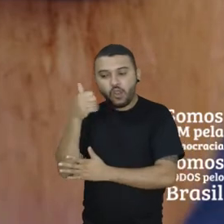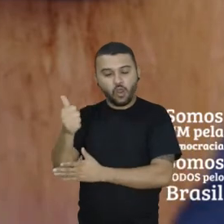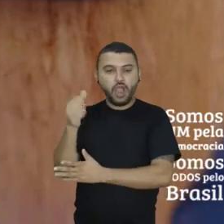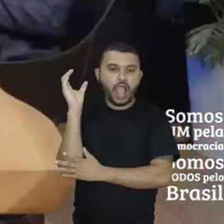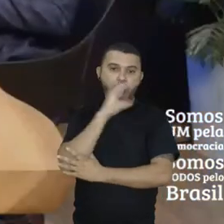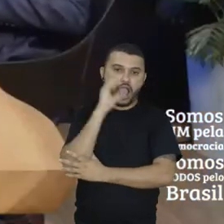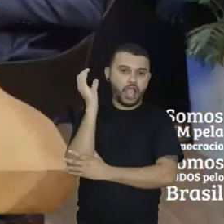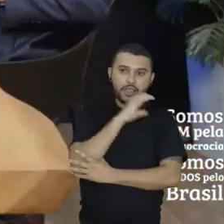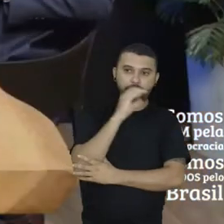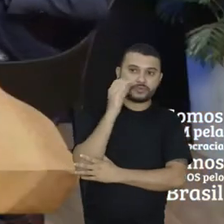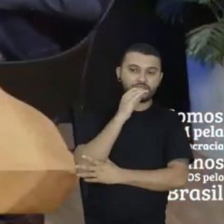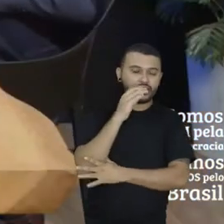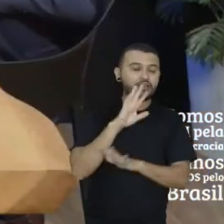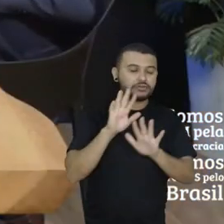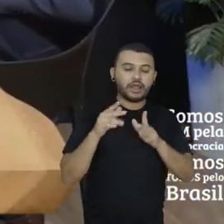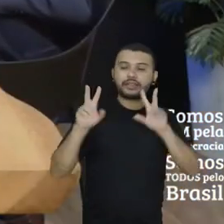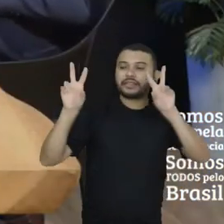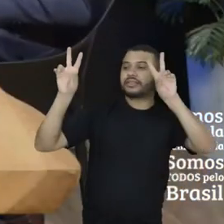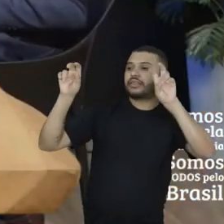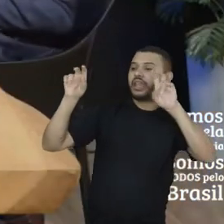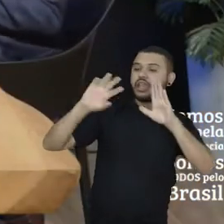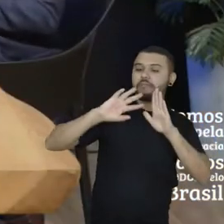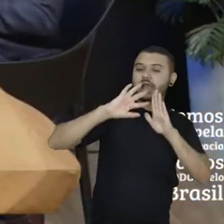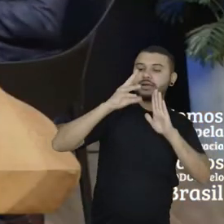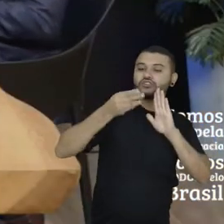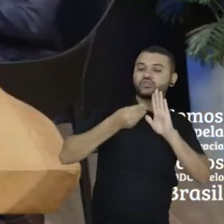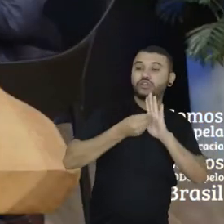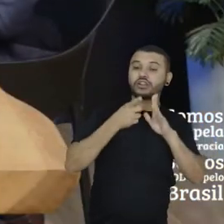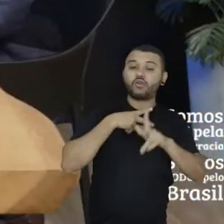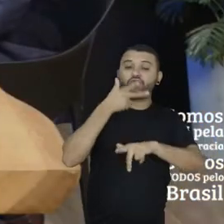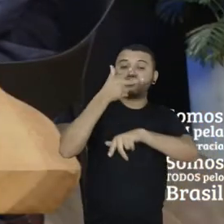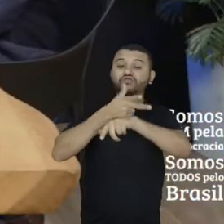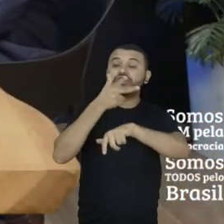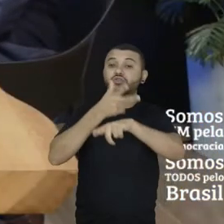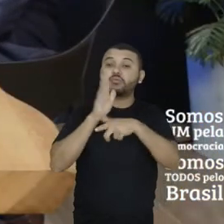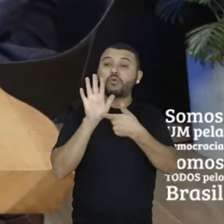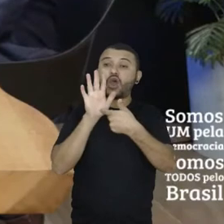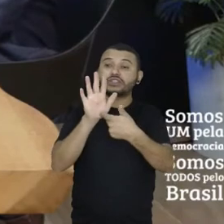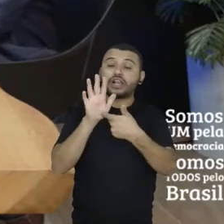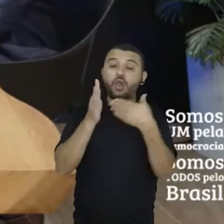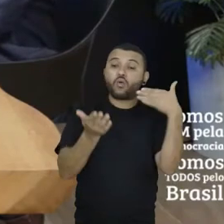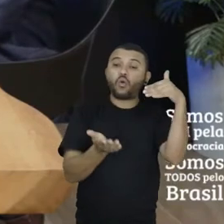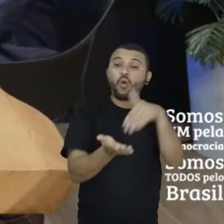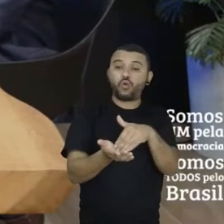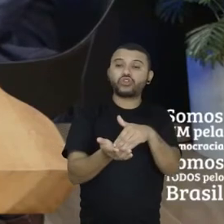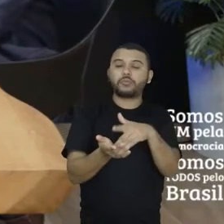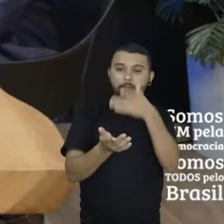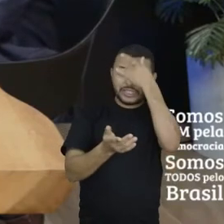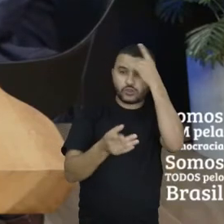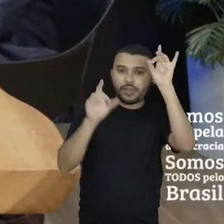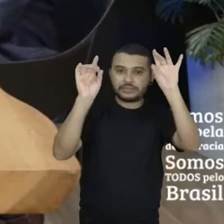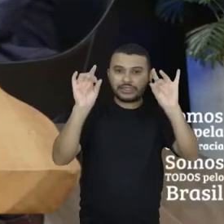Olha, falou em Amazônia, a gente tem o nosso último vídeo aí, de uma pessoa muito especial.